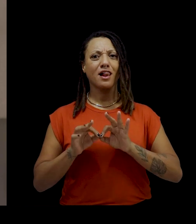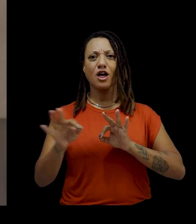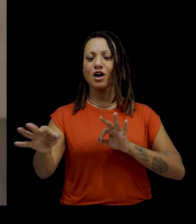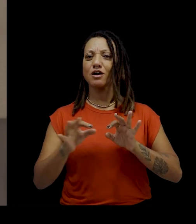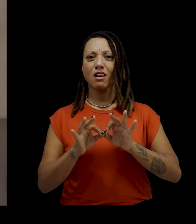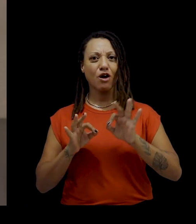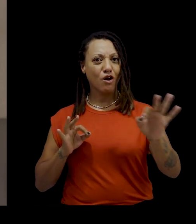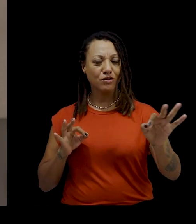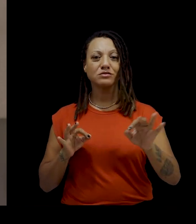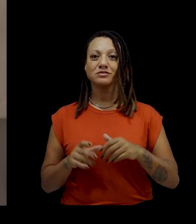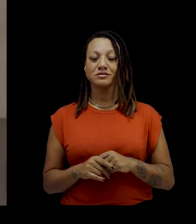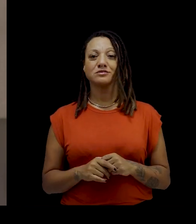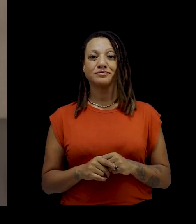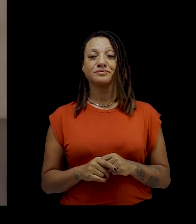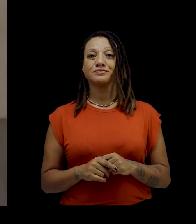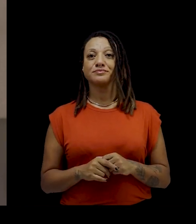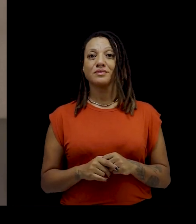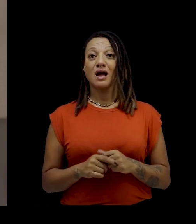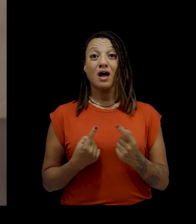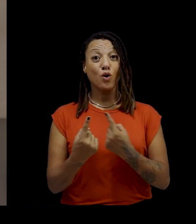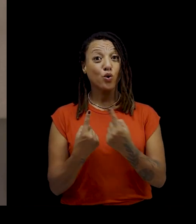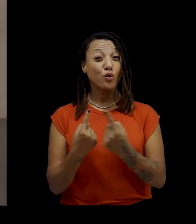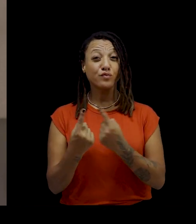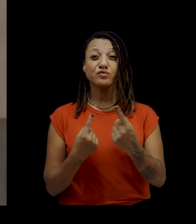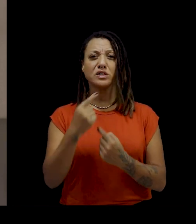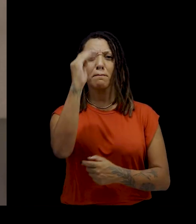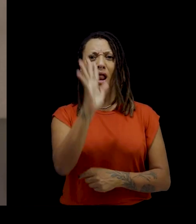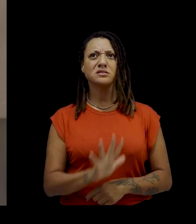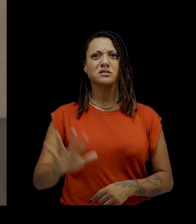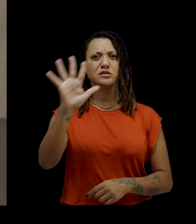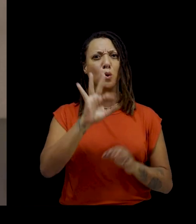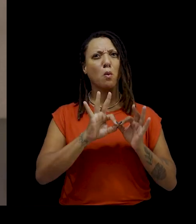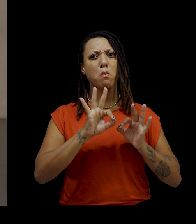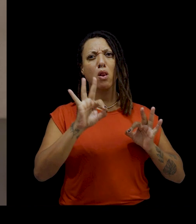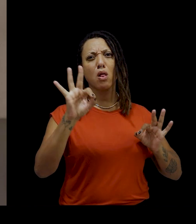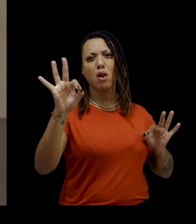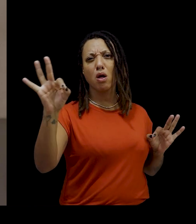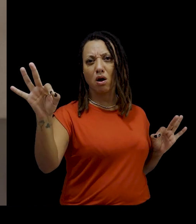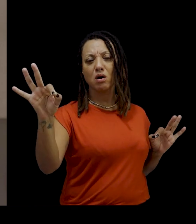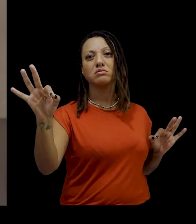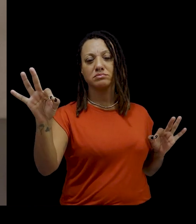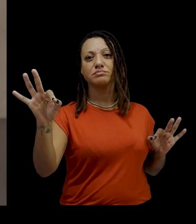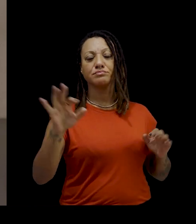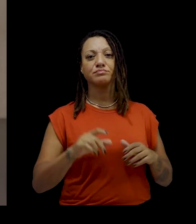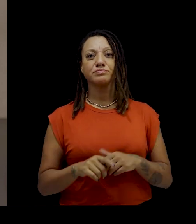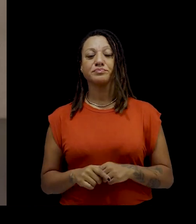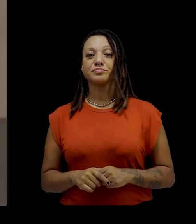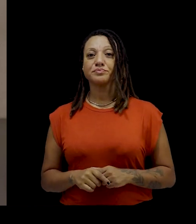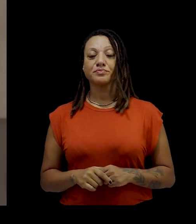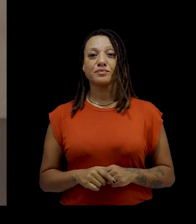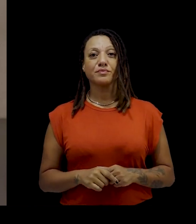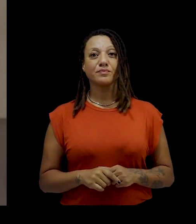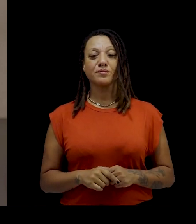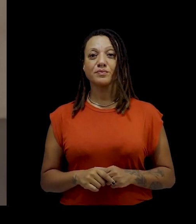diferentes, cada um muito longe um do outro, então essa rodovia ela é realmente muito grande, né? Ela corta o Brasil